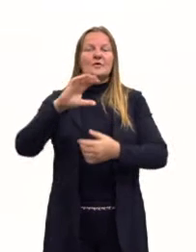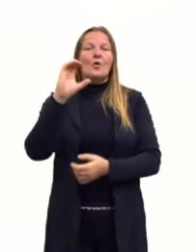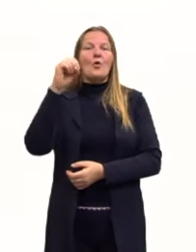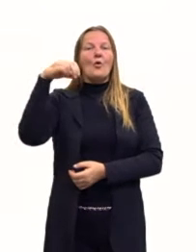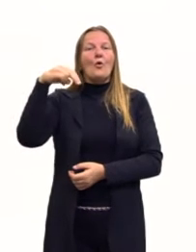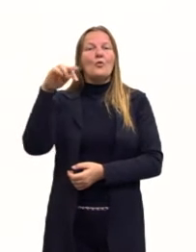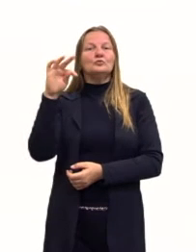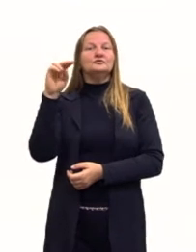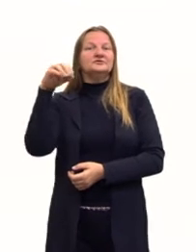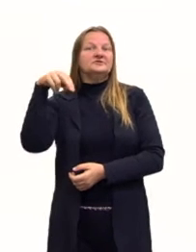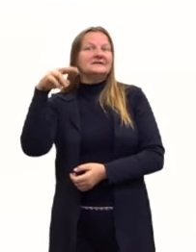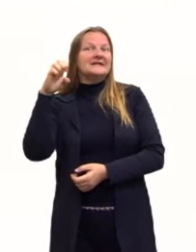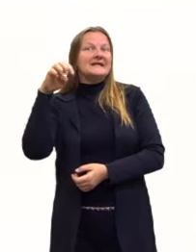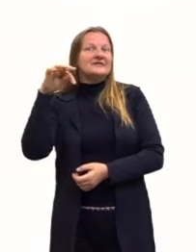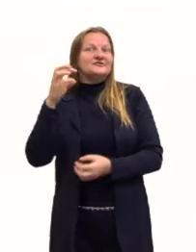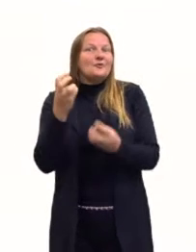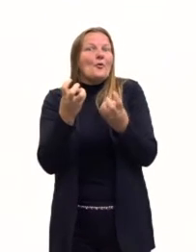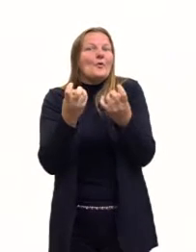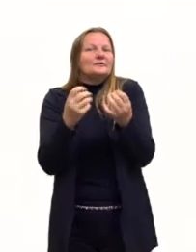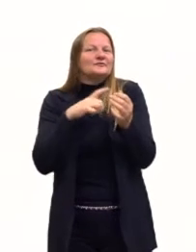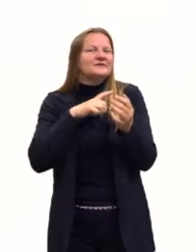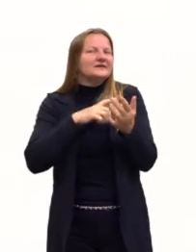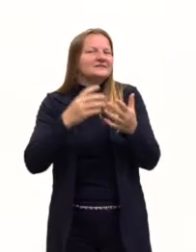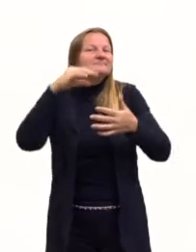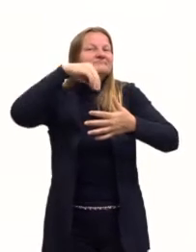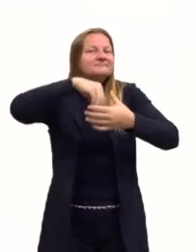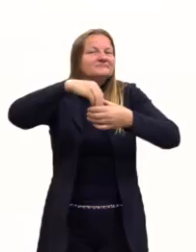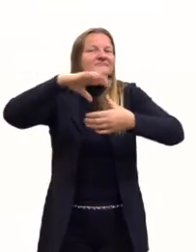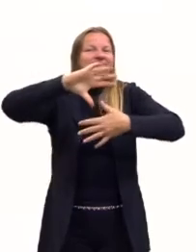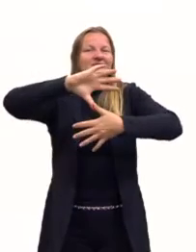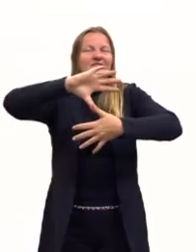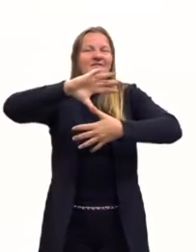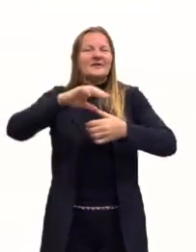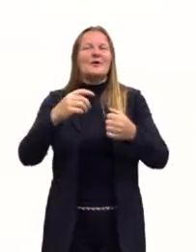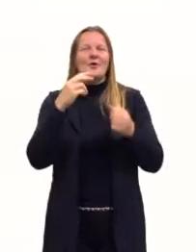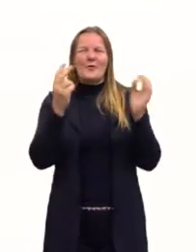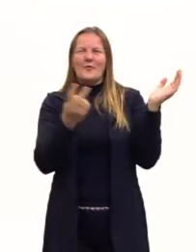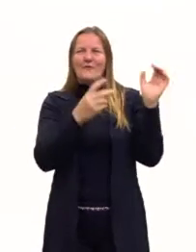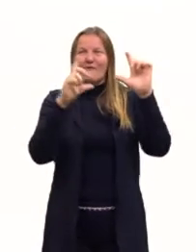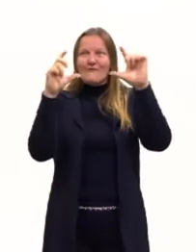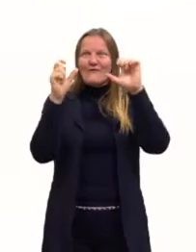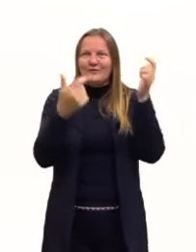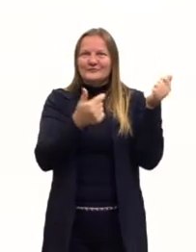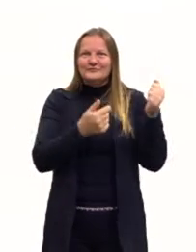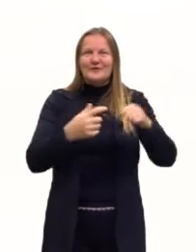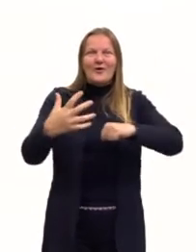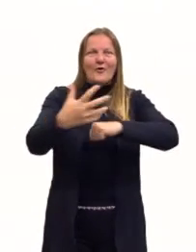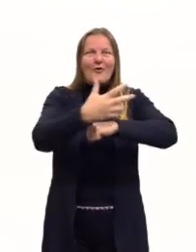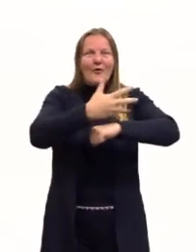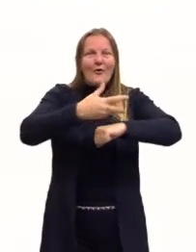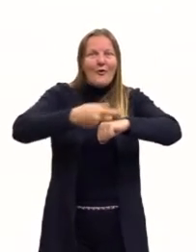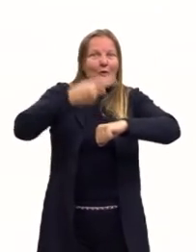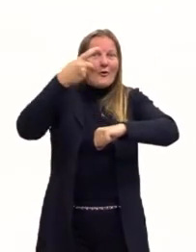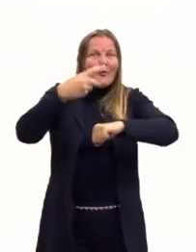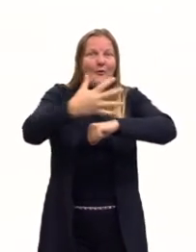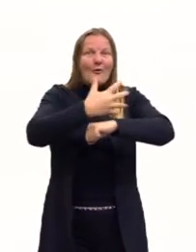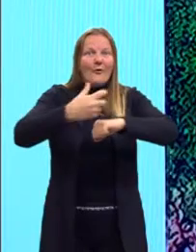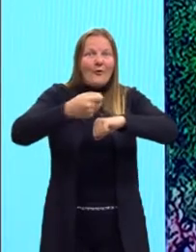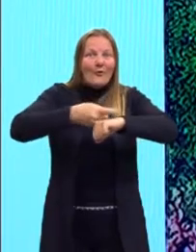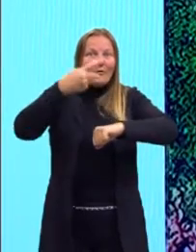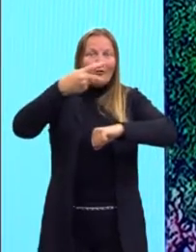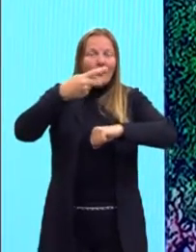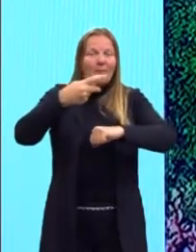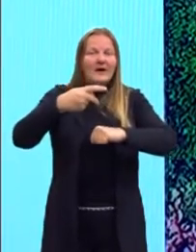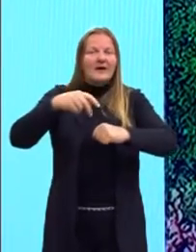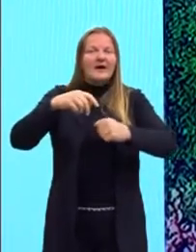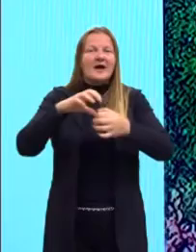americanos e eu trago uma imagem aqui para vocês né Nós temos o futebol é e temos a Copa Libertadores da América e eu faço uma pergunta